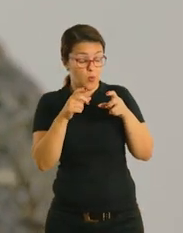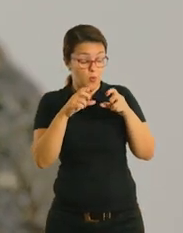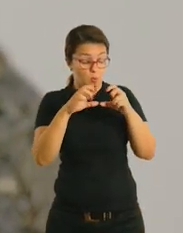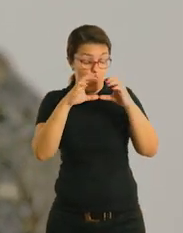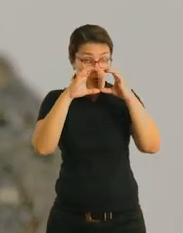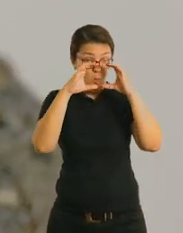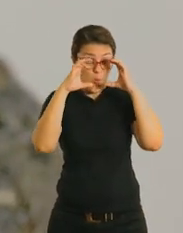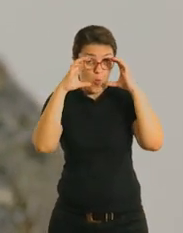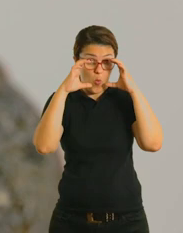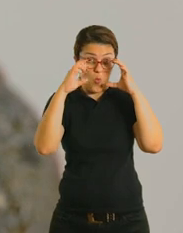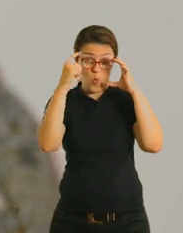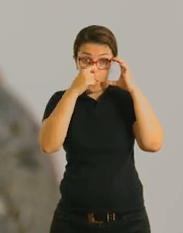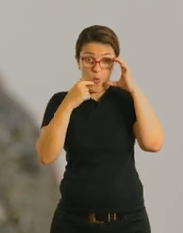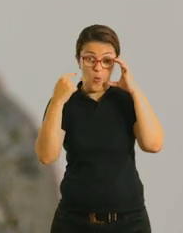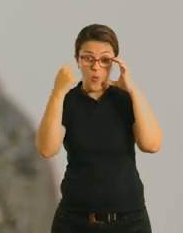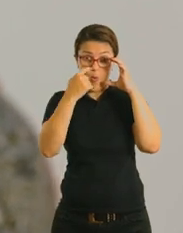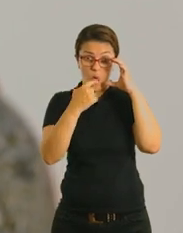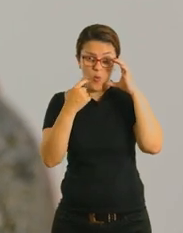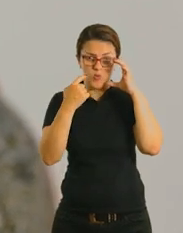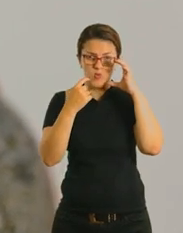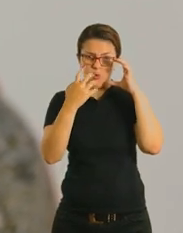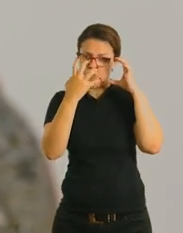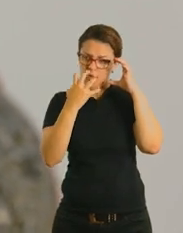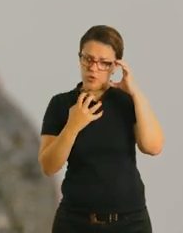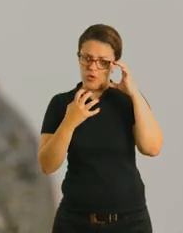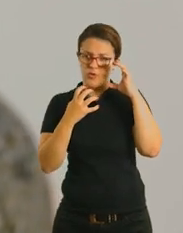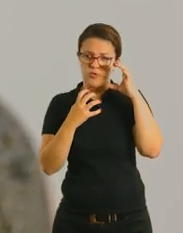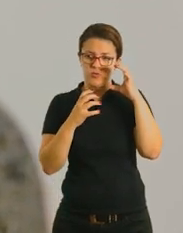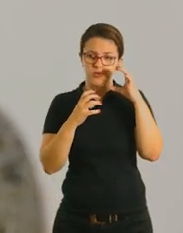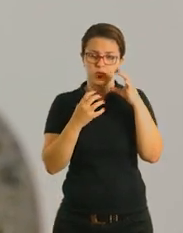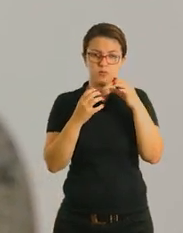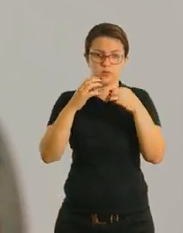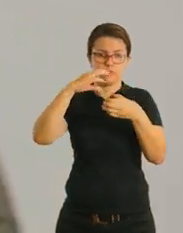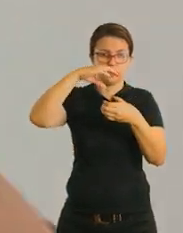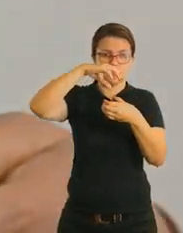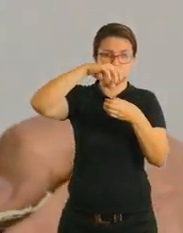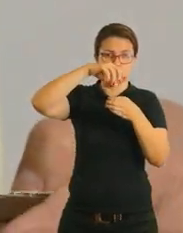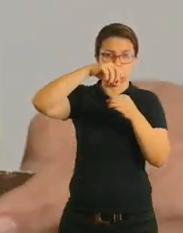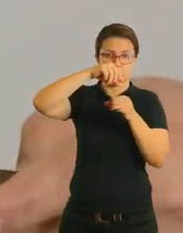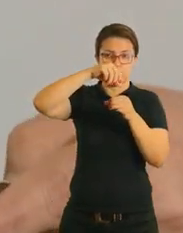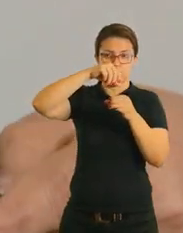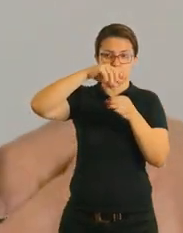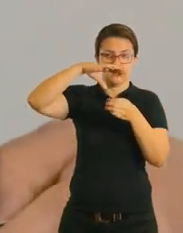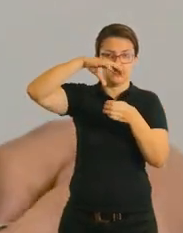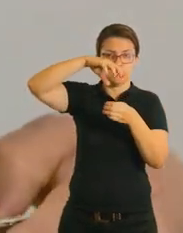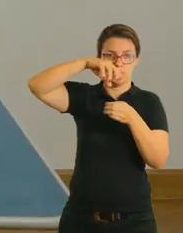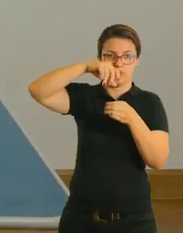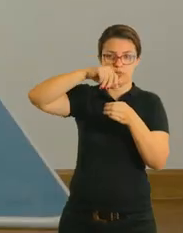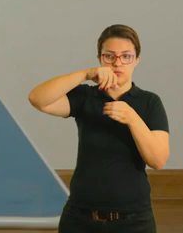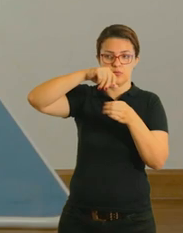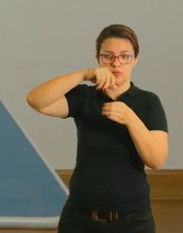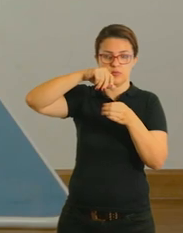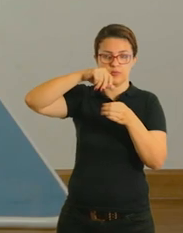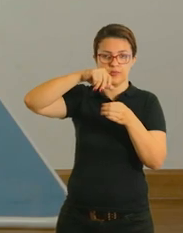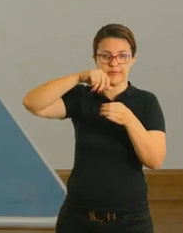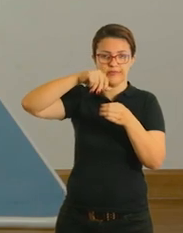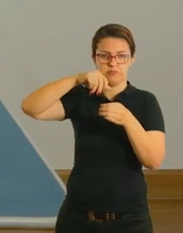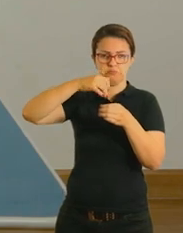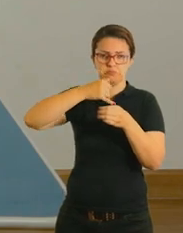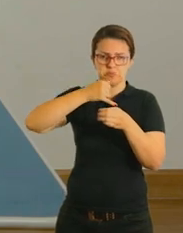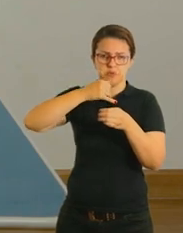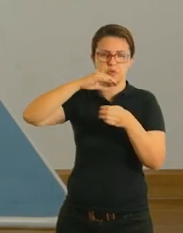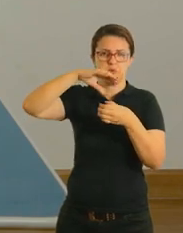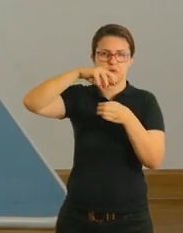E conforme vocês forem virando, as carinhas vão aparecendo. Vamos lá,